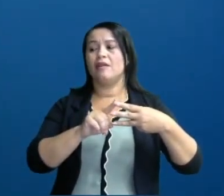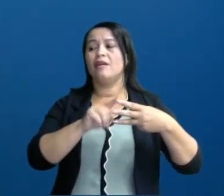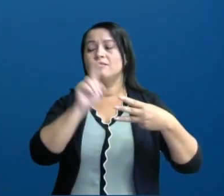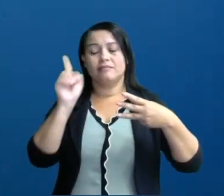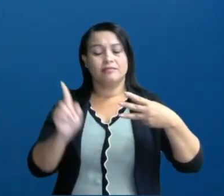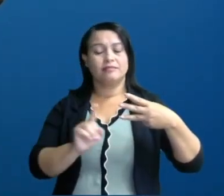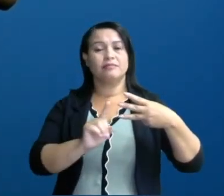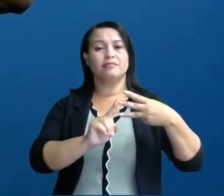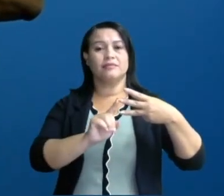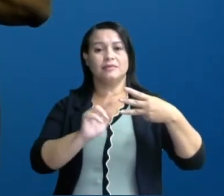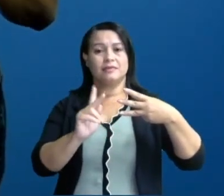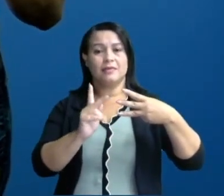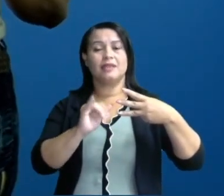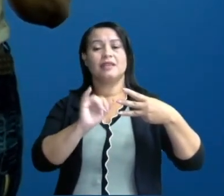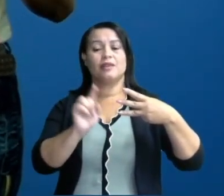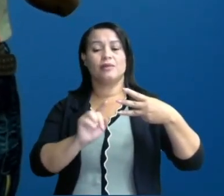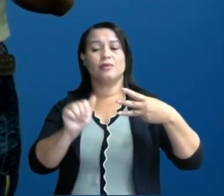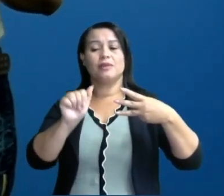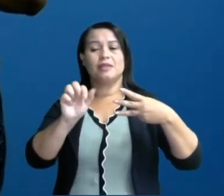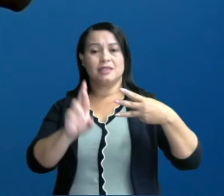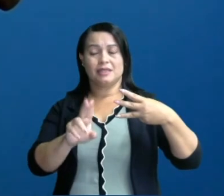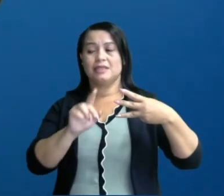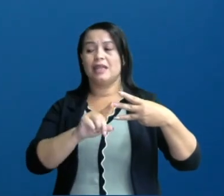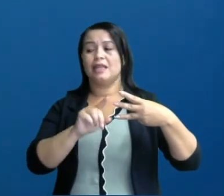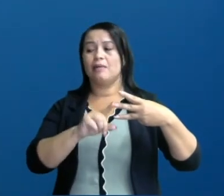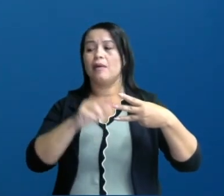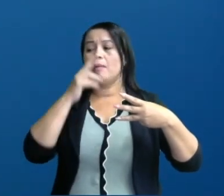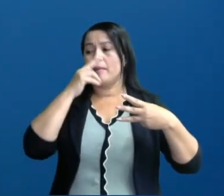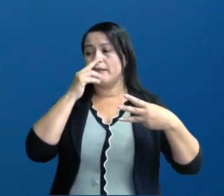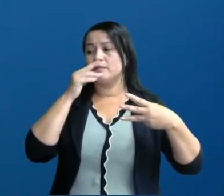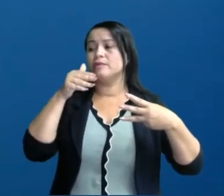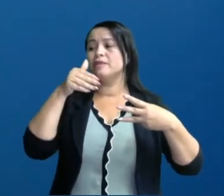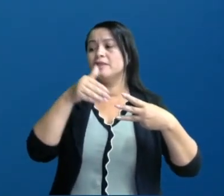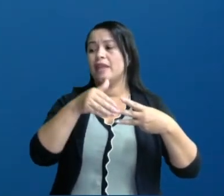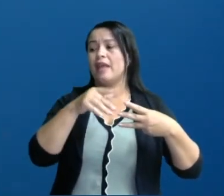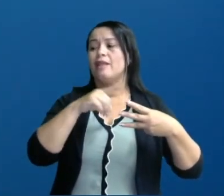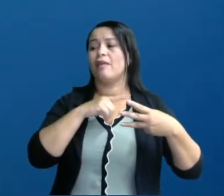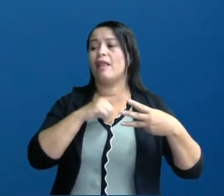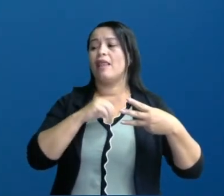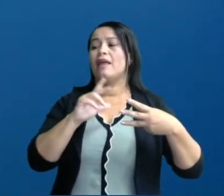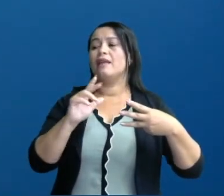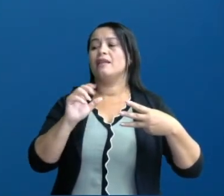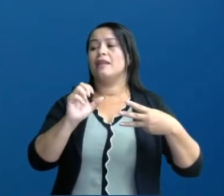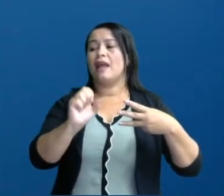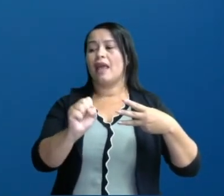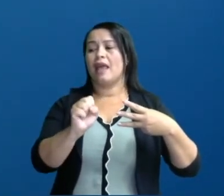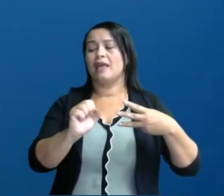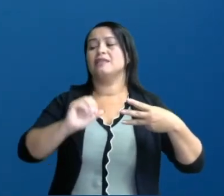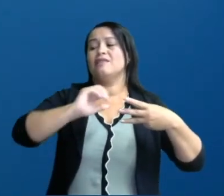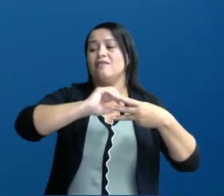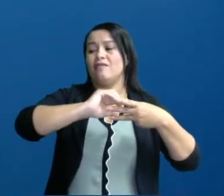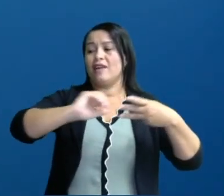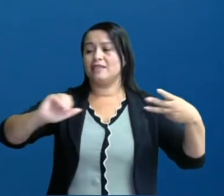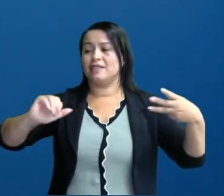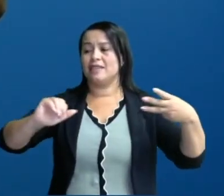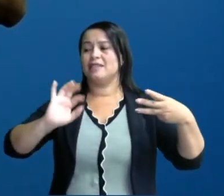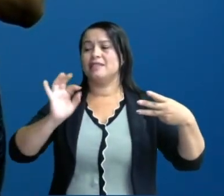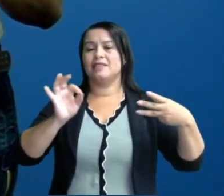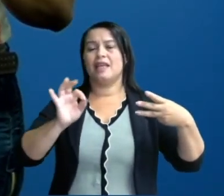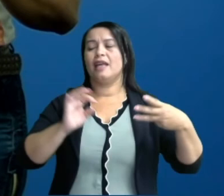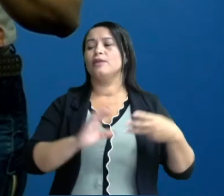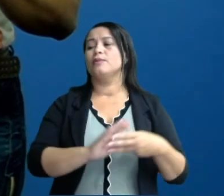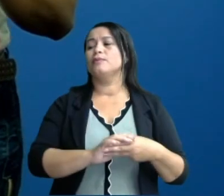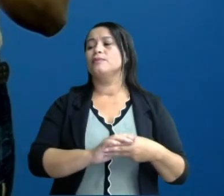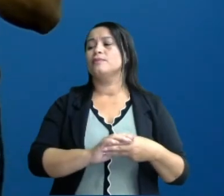vai acrescentar o -ar, mesmo terminando, mesmo tendo lá a letra S, esse S vai sair, tá